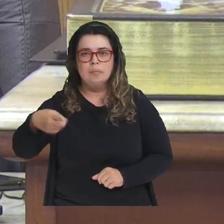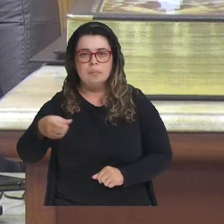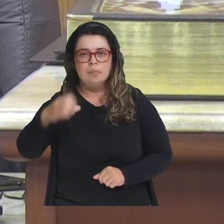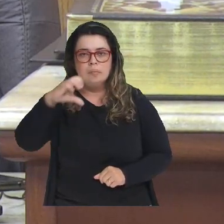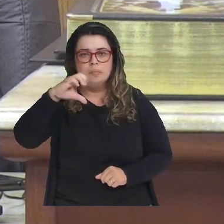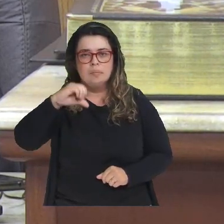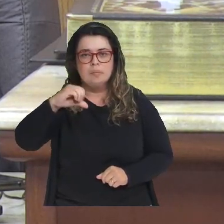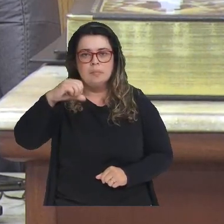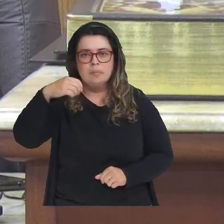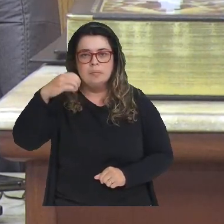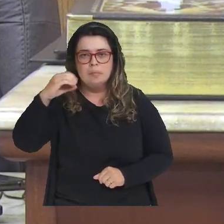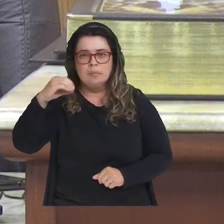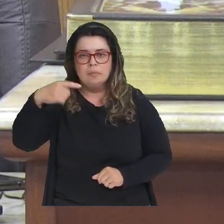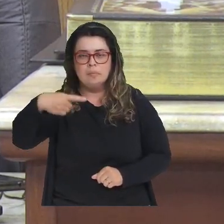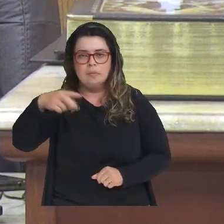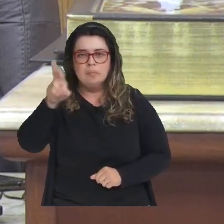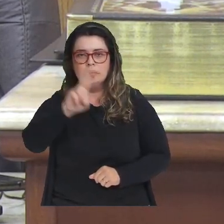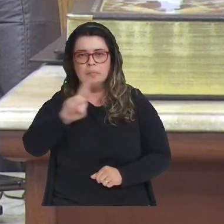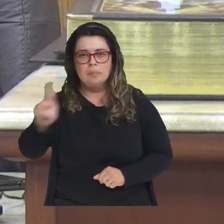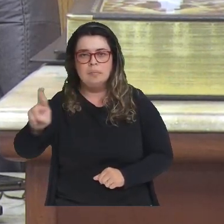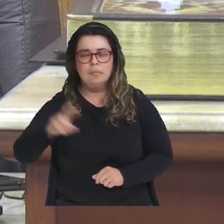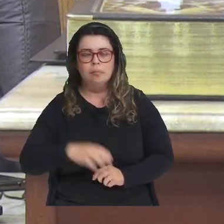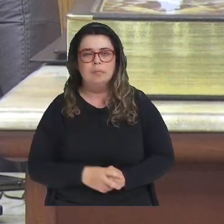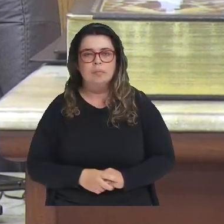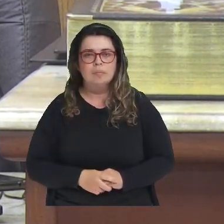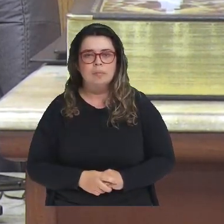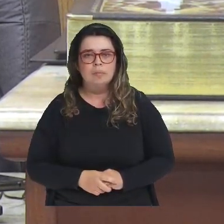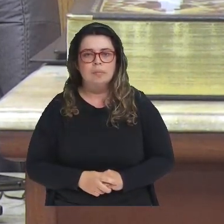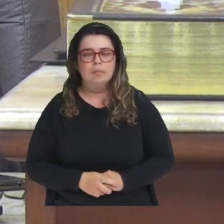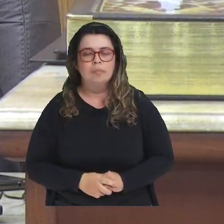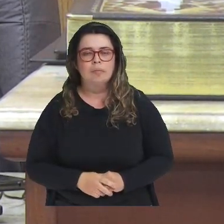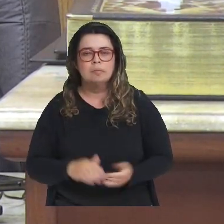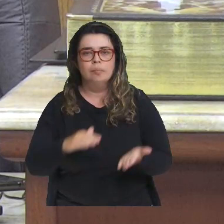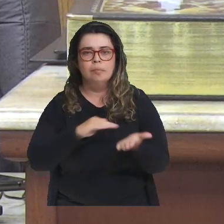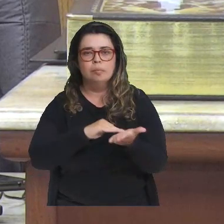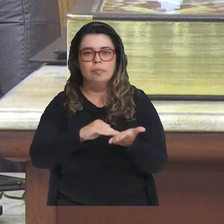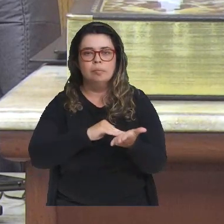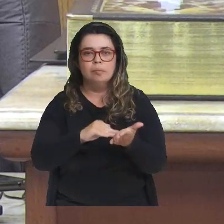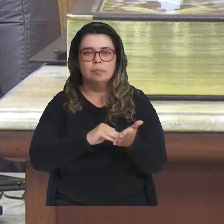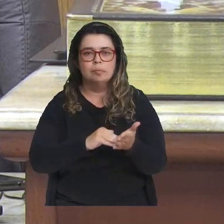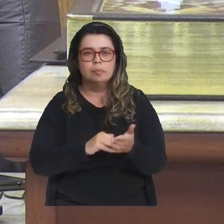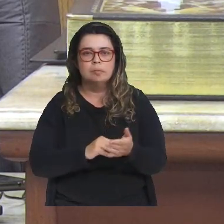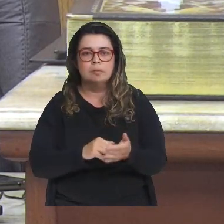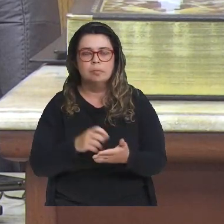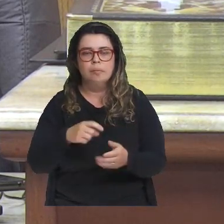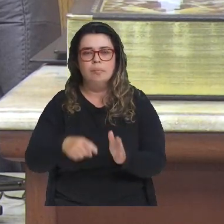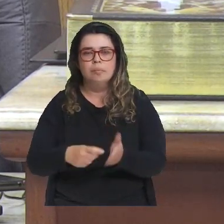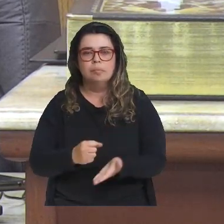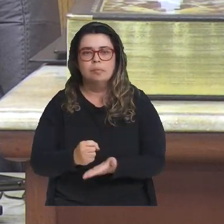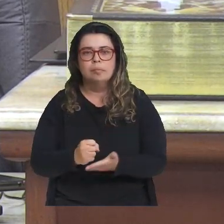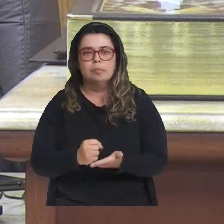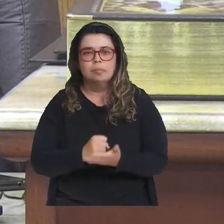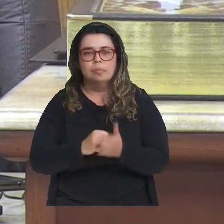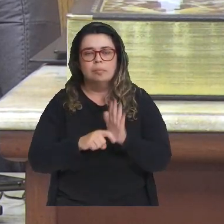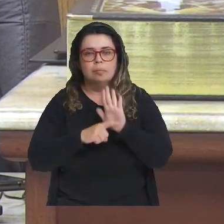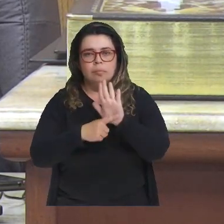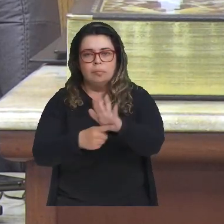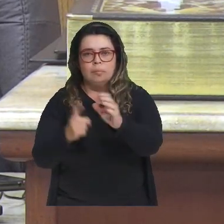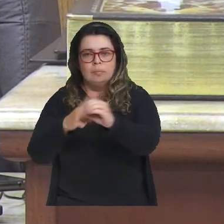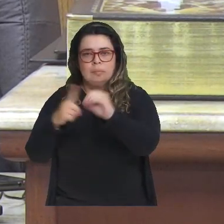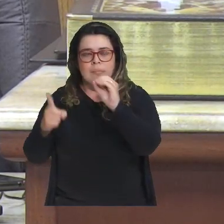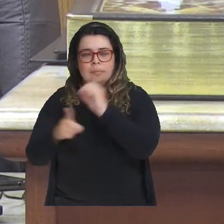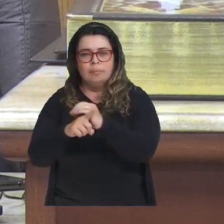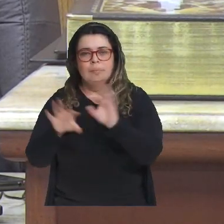R$ 81.991,94, junto à unidade orçamentária da Secretaria Municipal de Assistência Social. Projeto de lei número